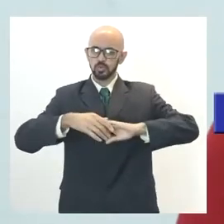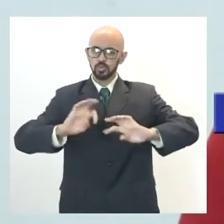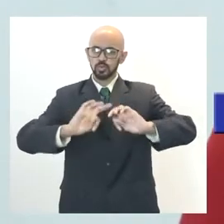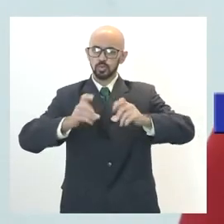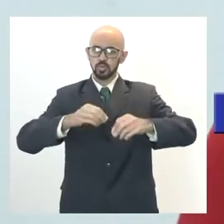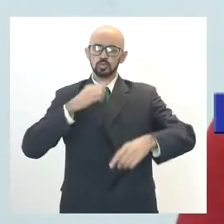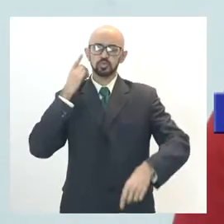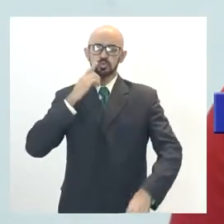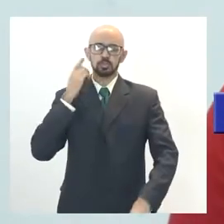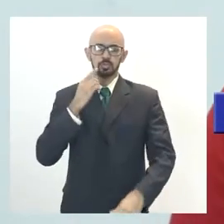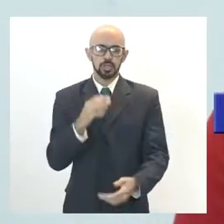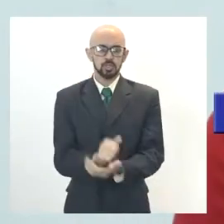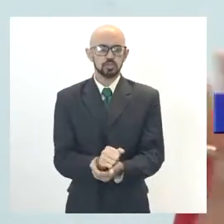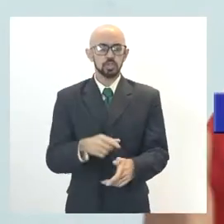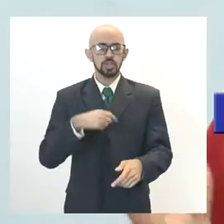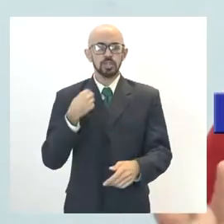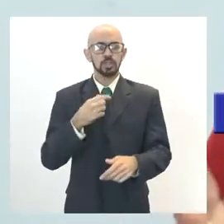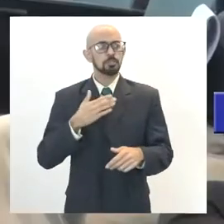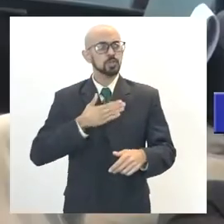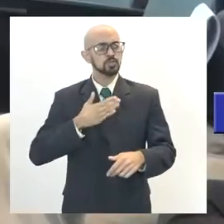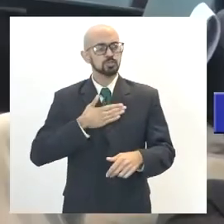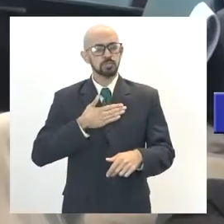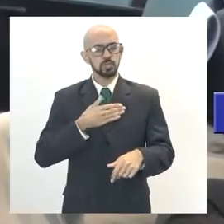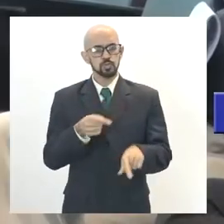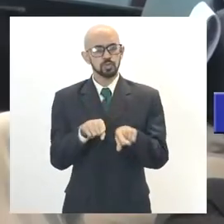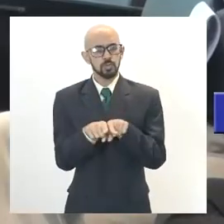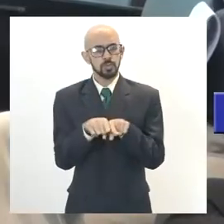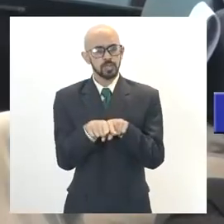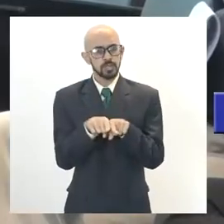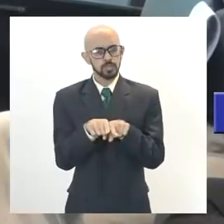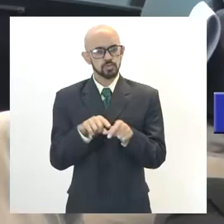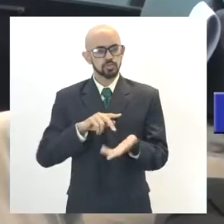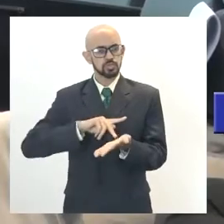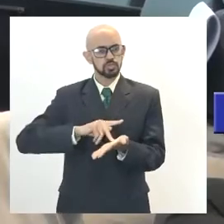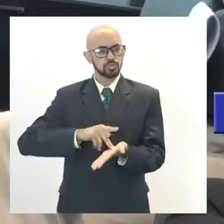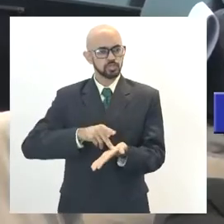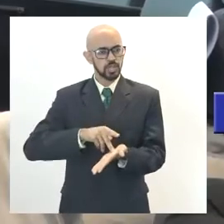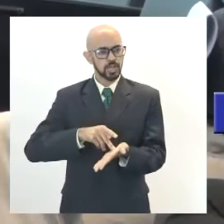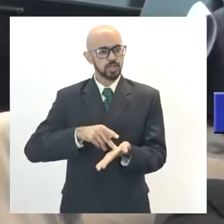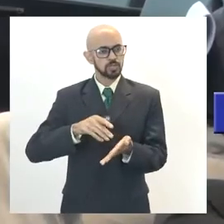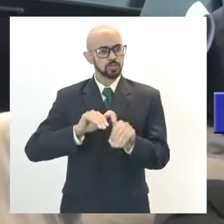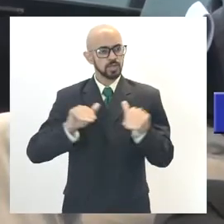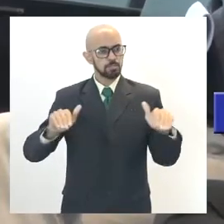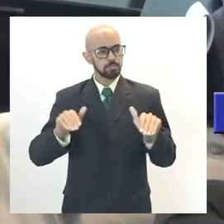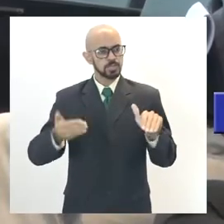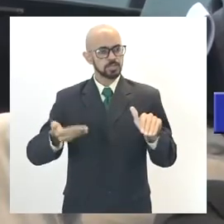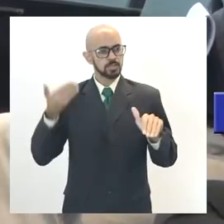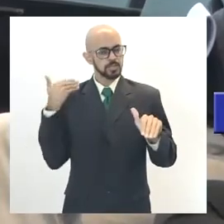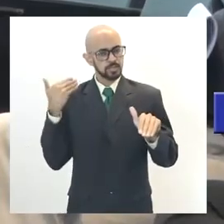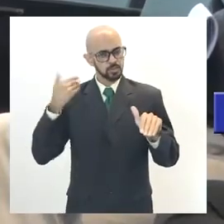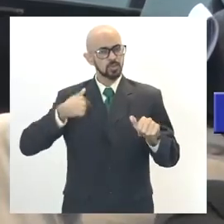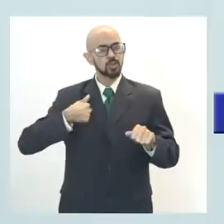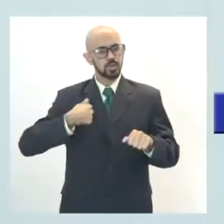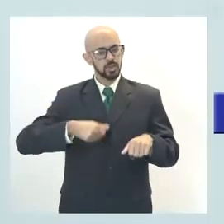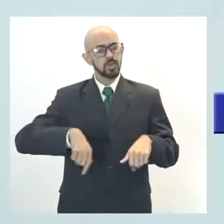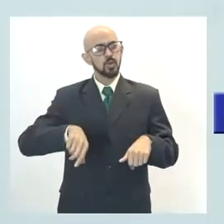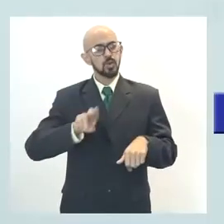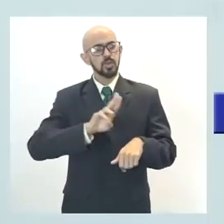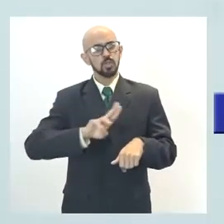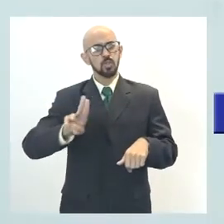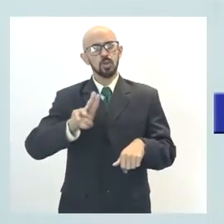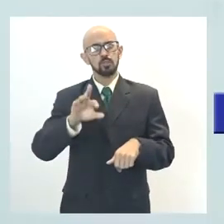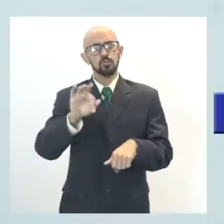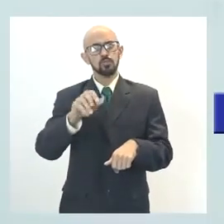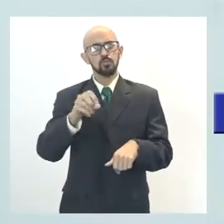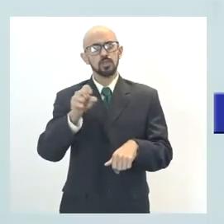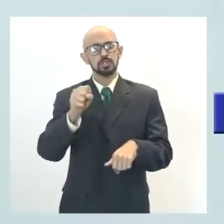e também os meus companheiros companheiros dirigentes sindicais vou fazer como ajudar mesmo anterior e saudar em nome do foi esperto de todos e